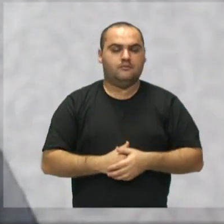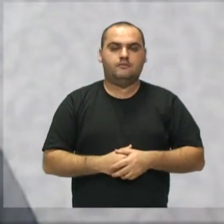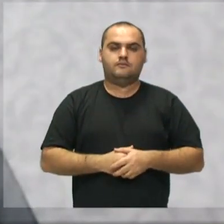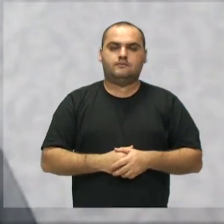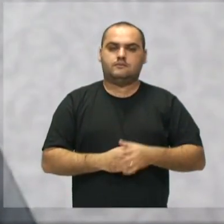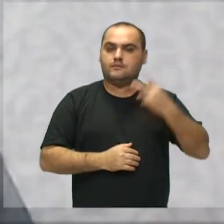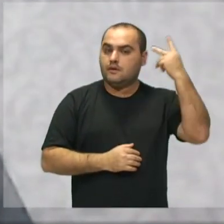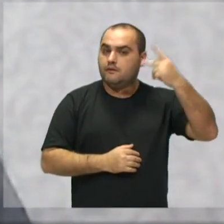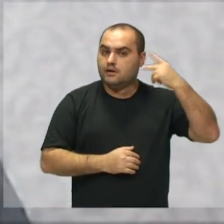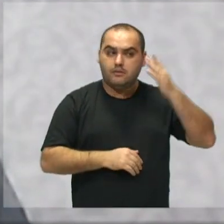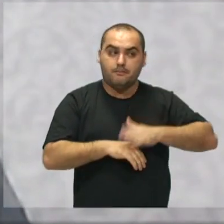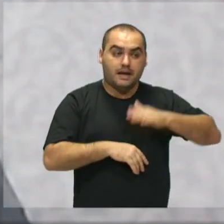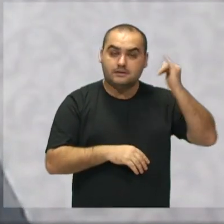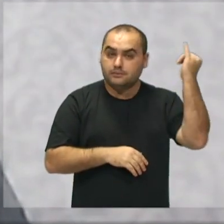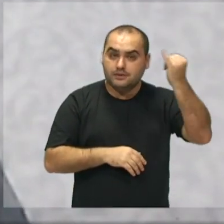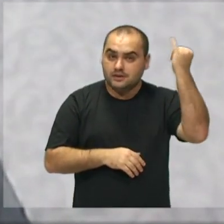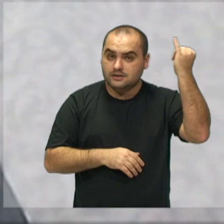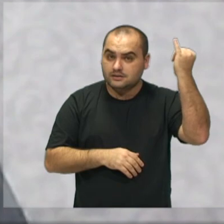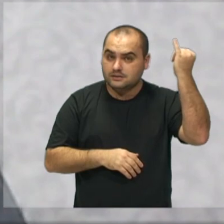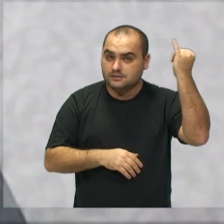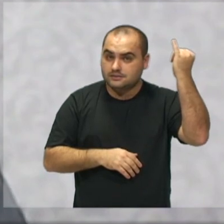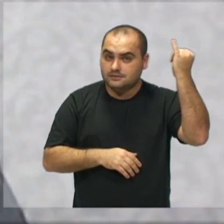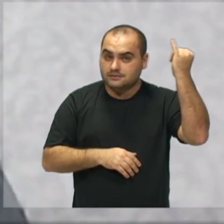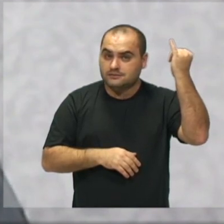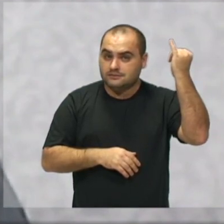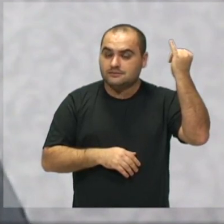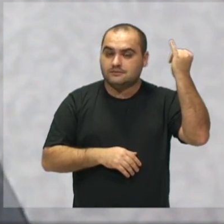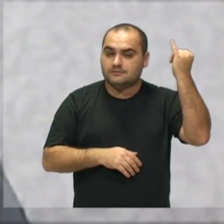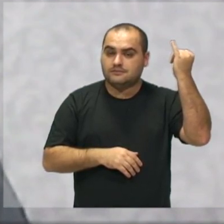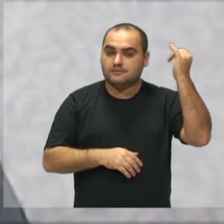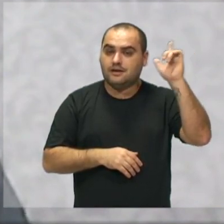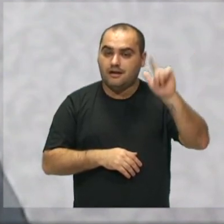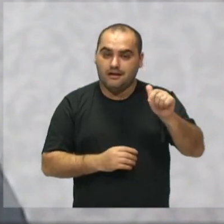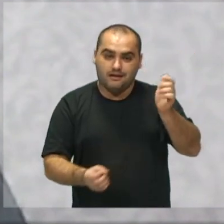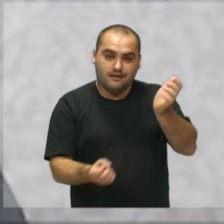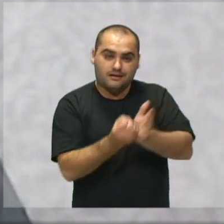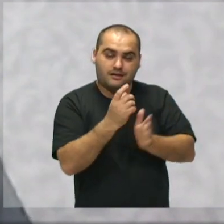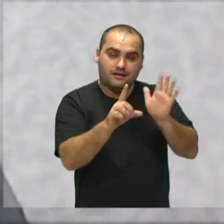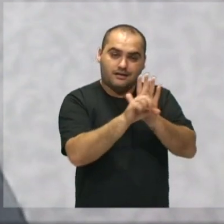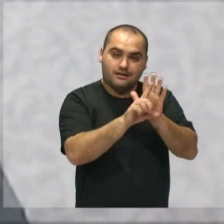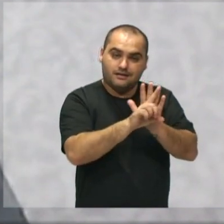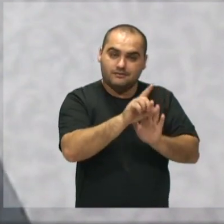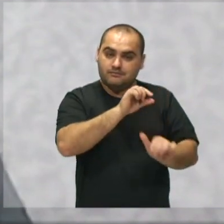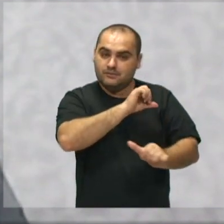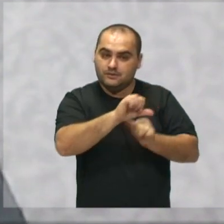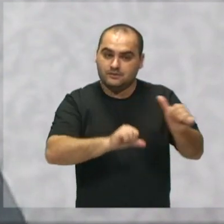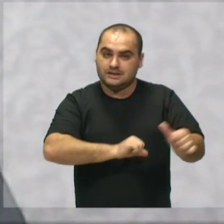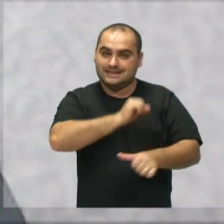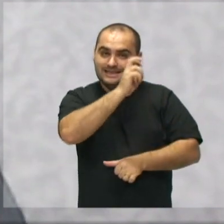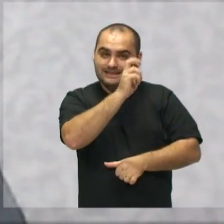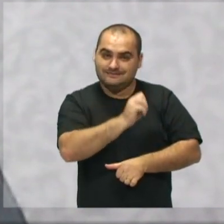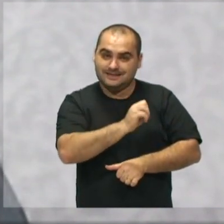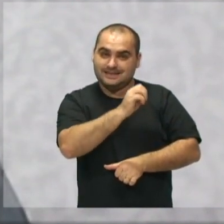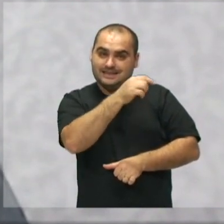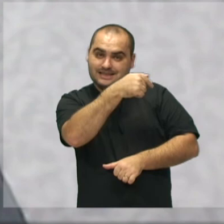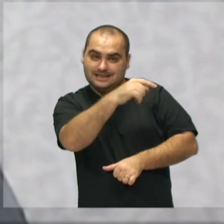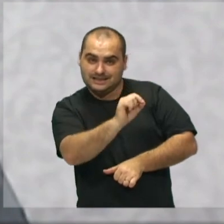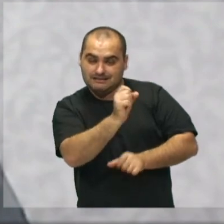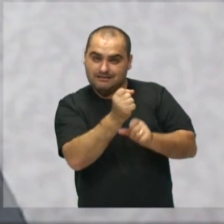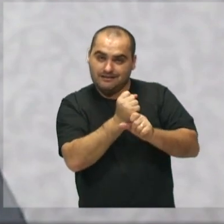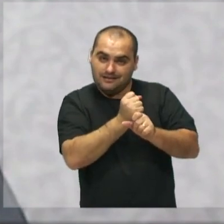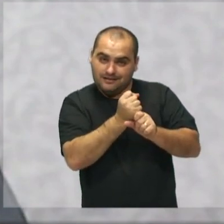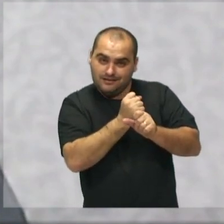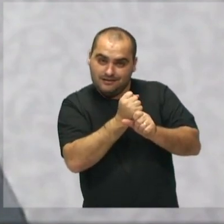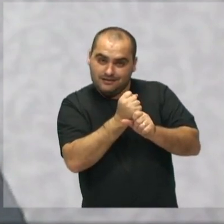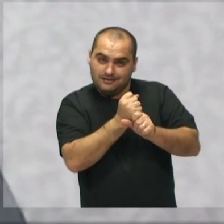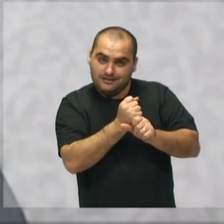mais importante que o prefeito. A função do vereador é fazer leis que durem pelo menos 50, 70 anos e que desenhem